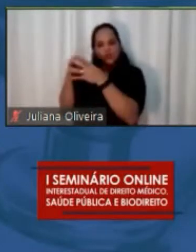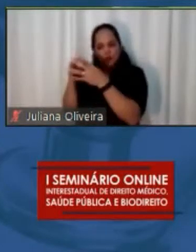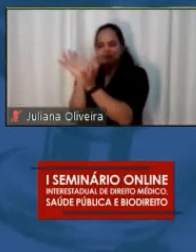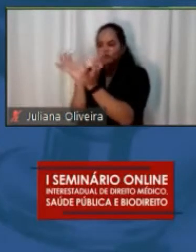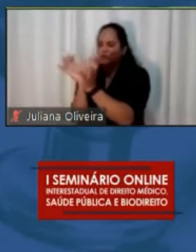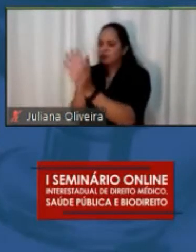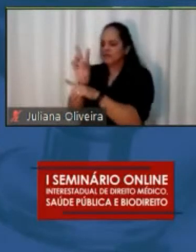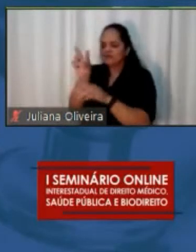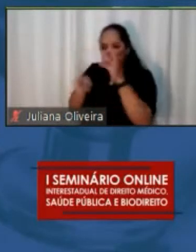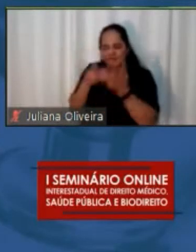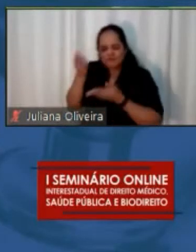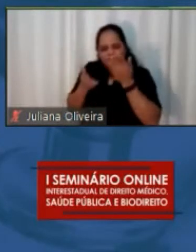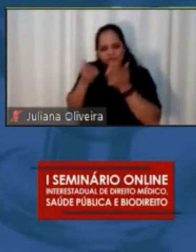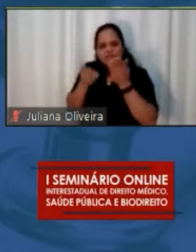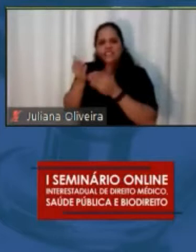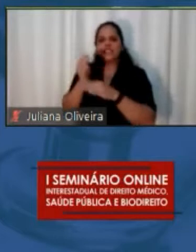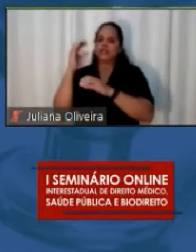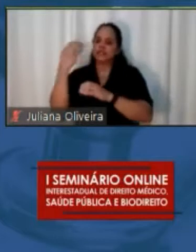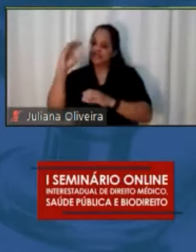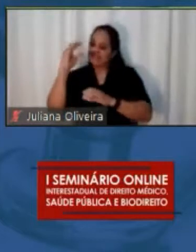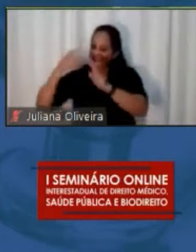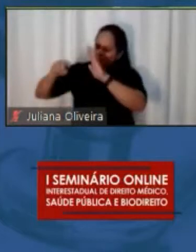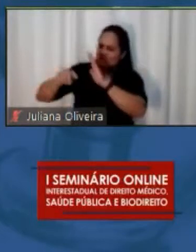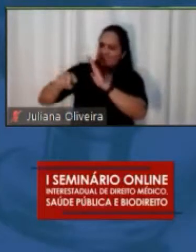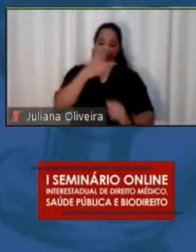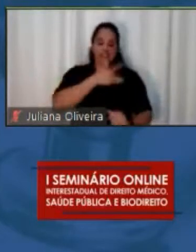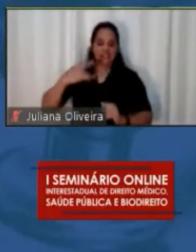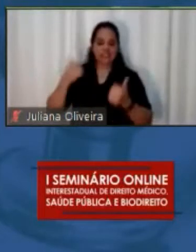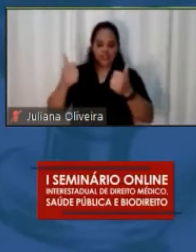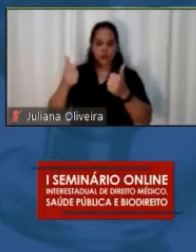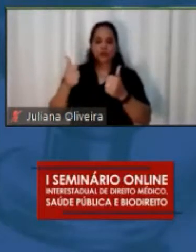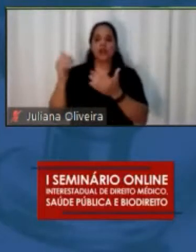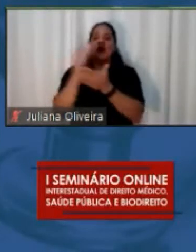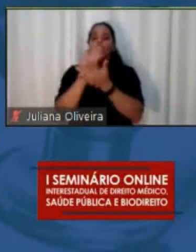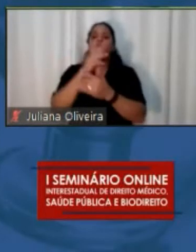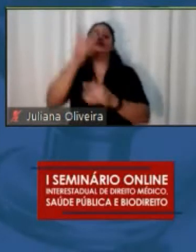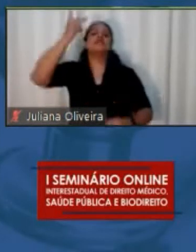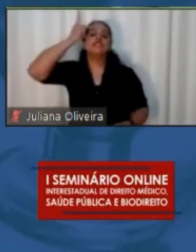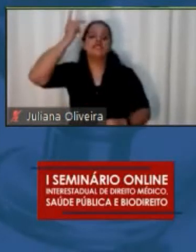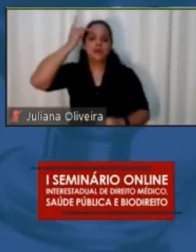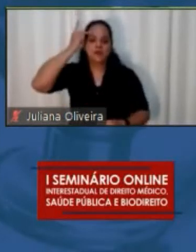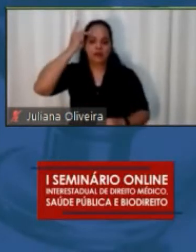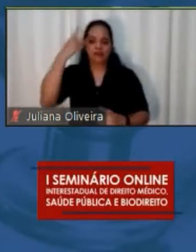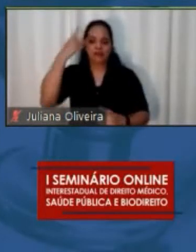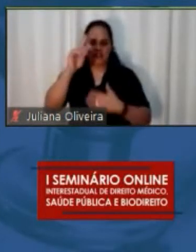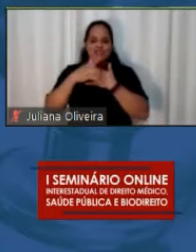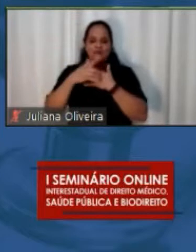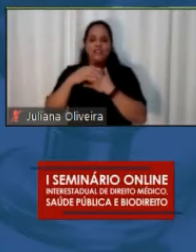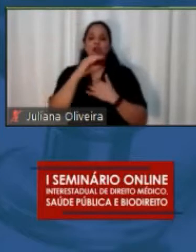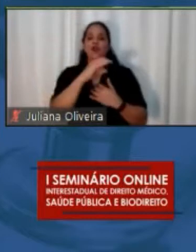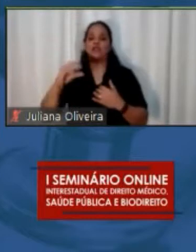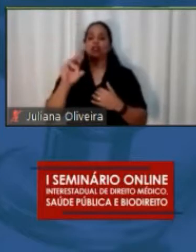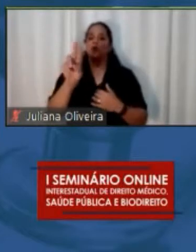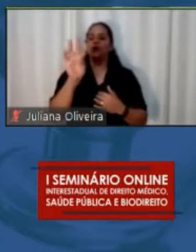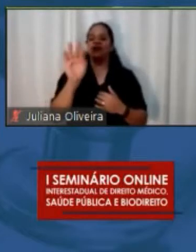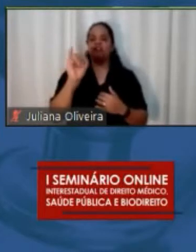das ciências e da saúde, das autoridades de saúde em São Paulo, como coordenadora da UTI do INCOR. Ela, naquela ocasião,